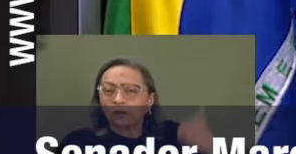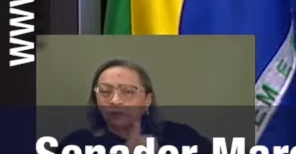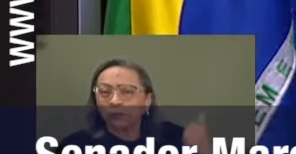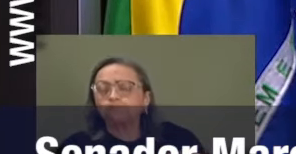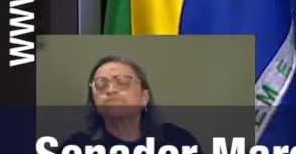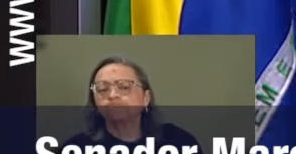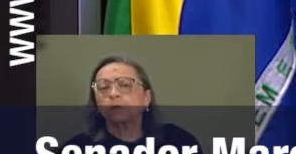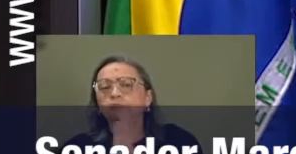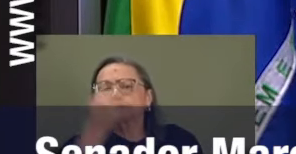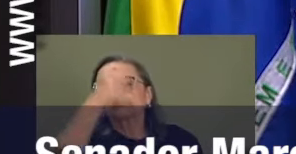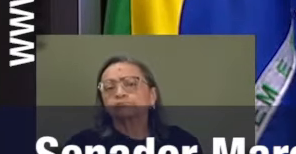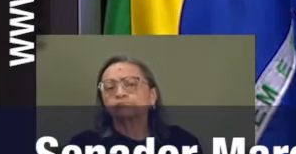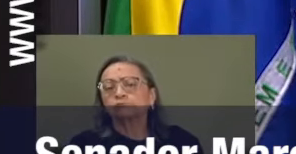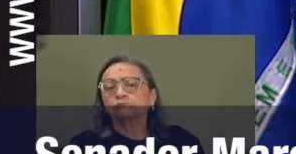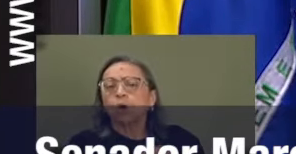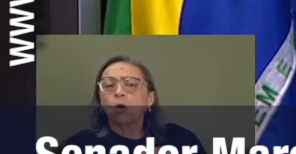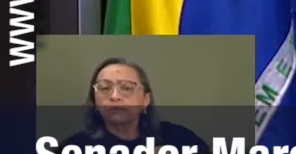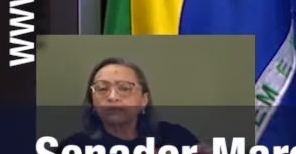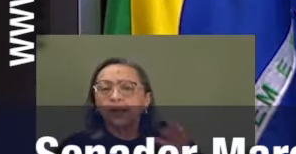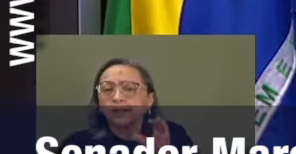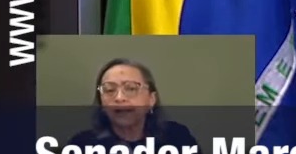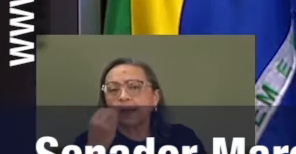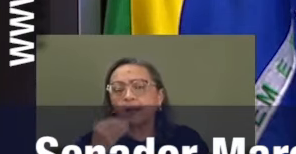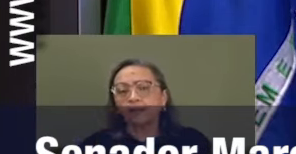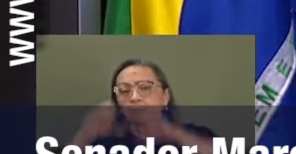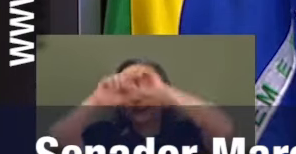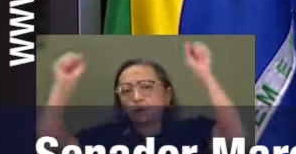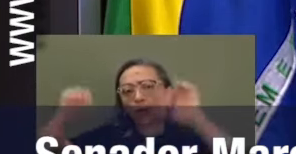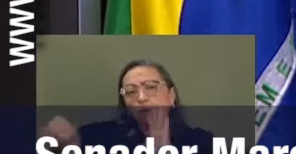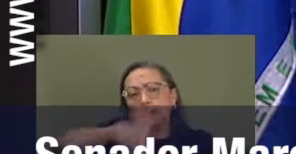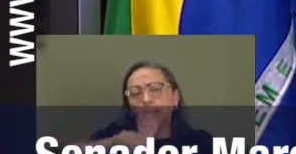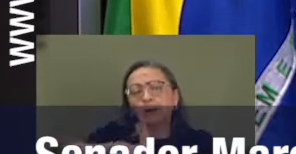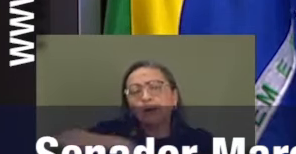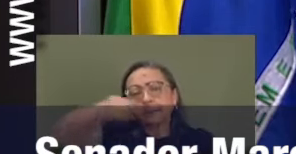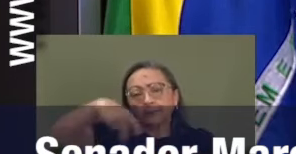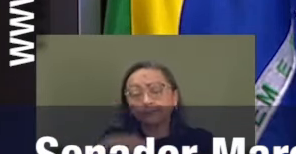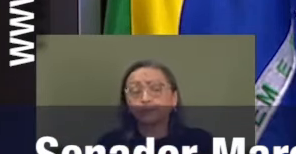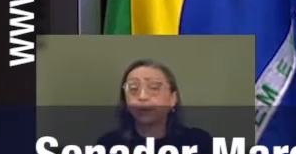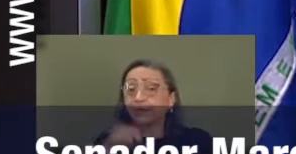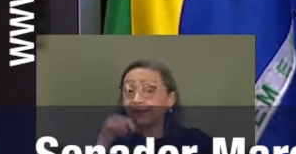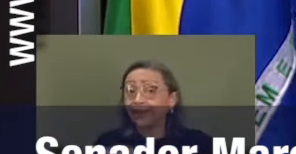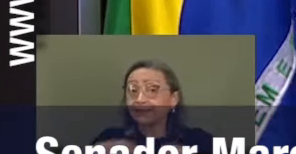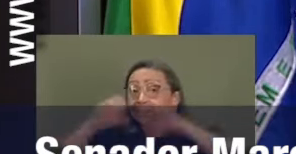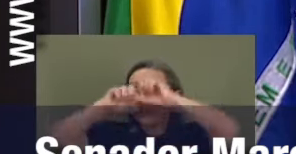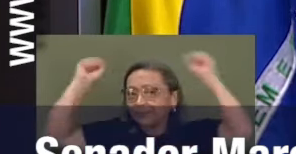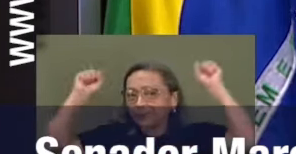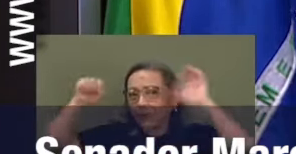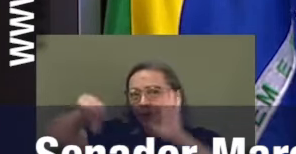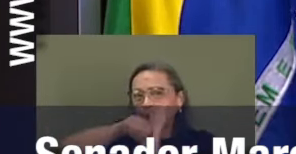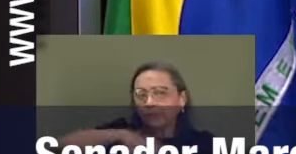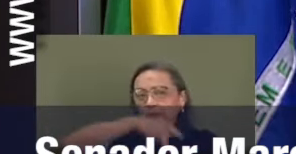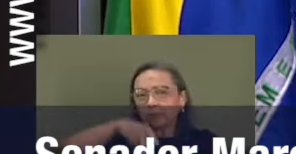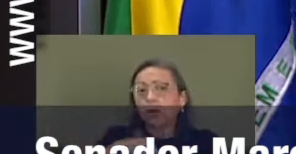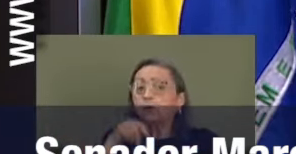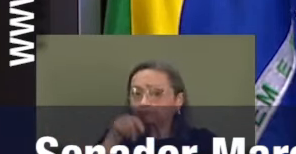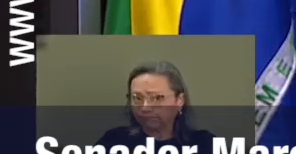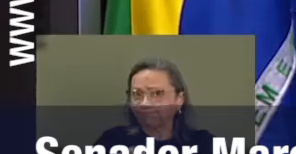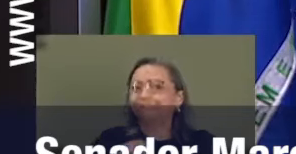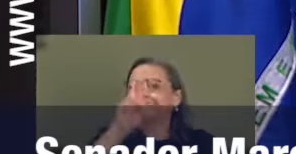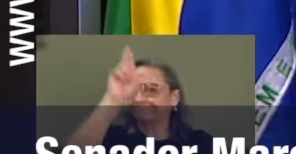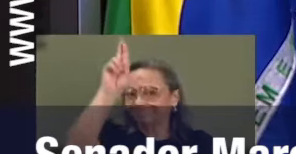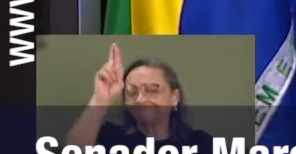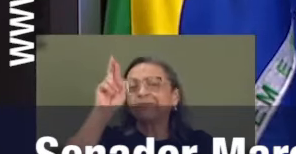eles decidiram se juntar para fazer um tribunal criminal internacional. Então, esse tribunal criminal internacional, ele sim